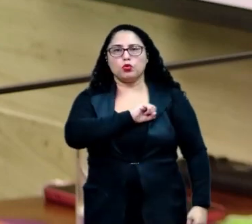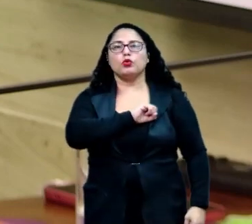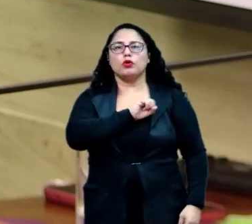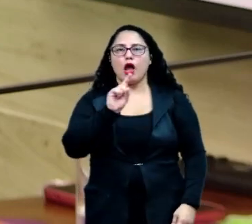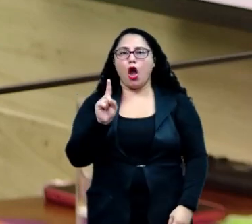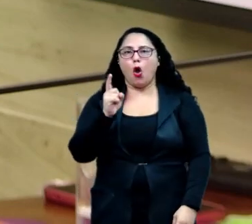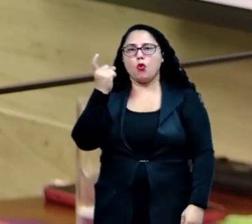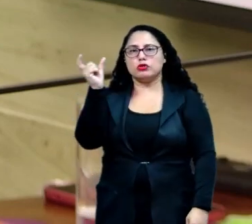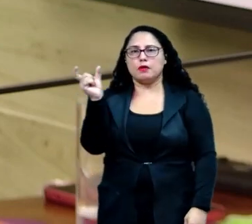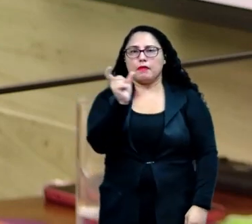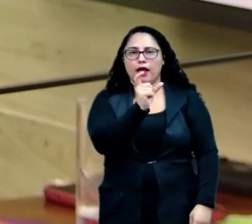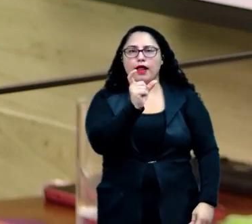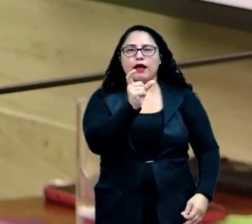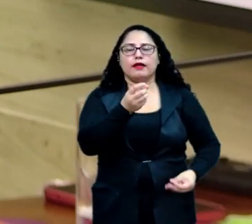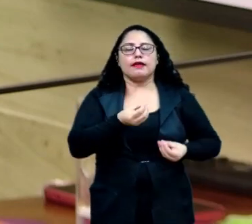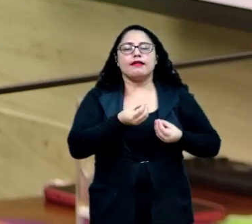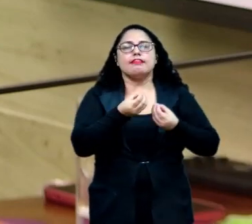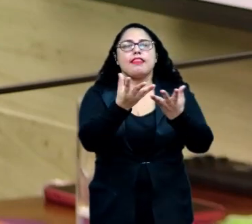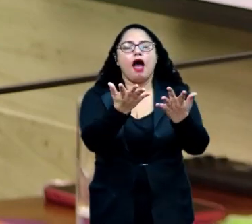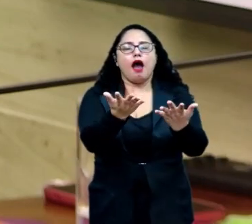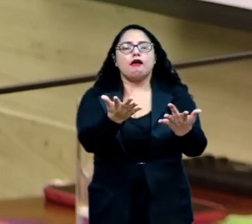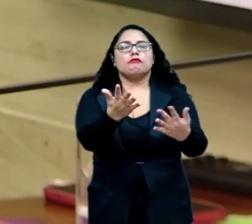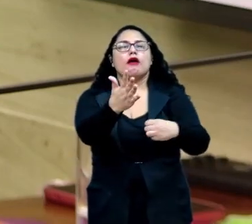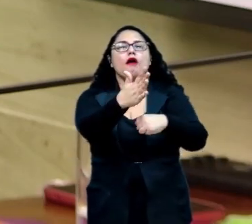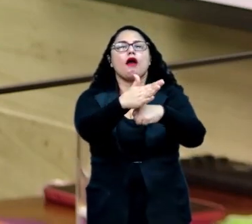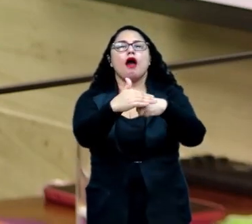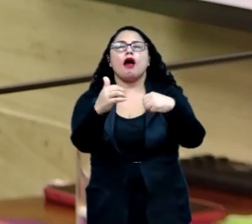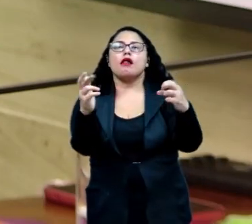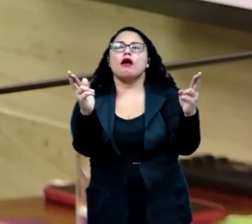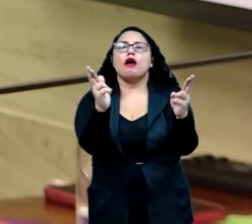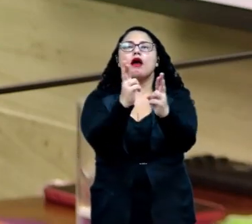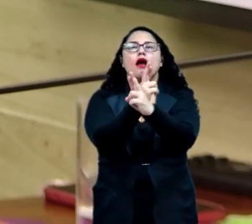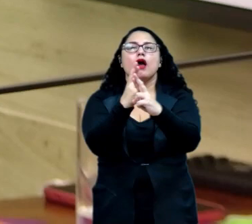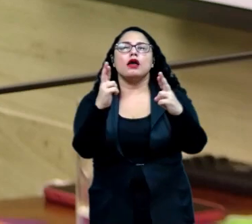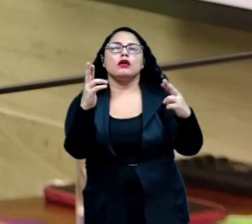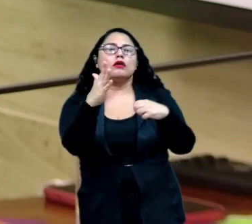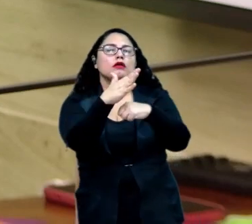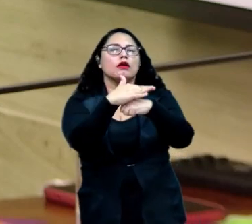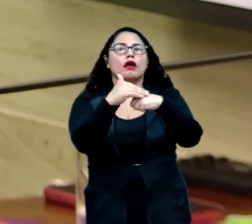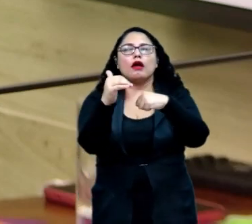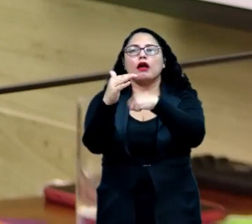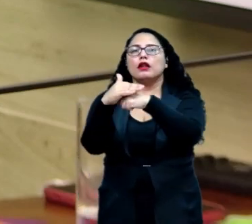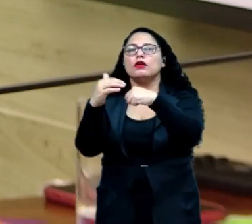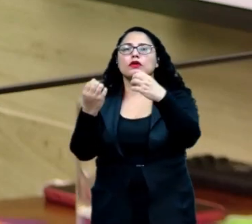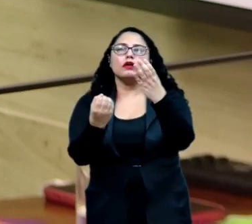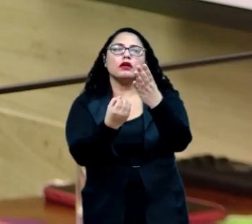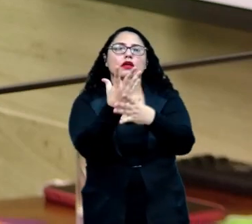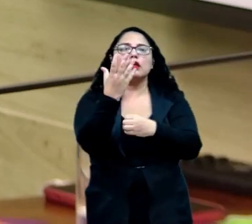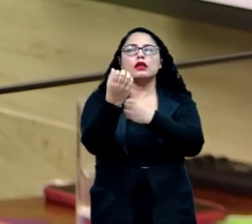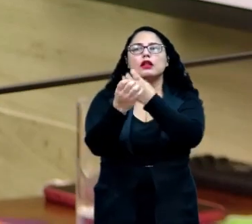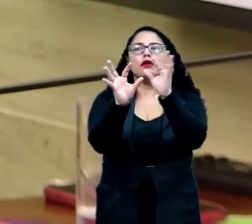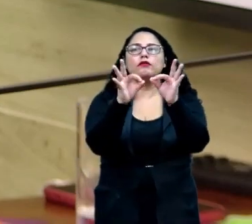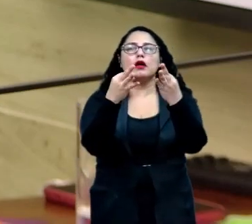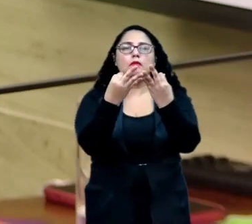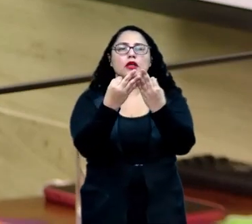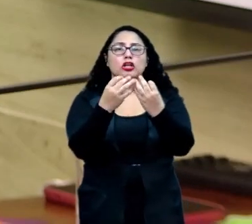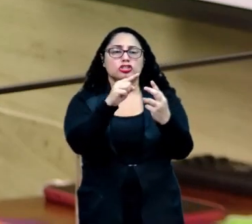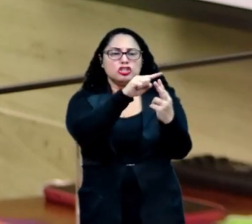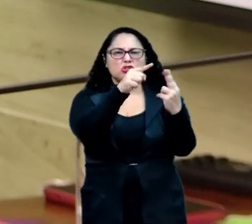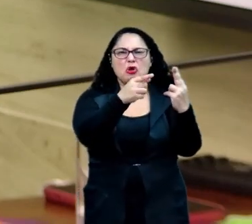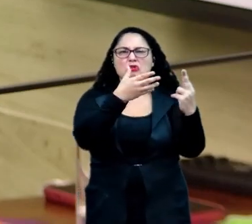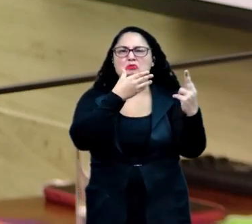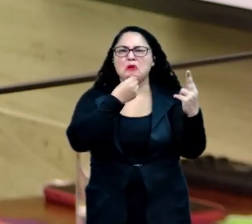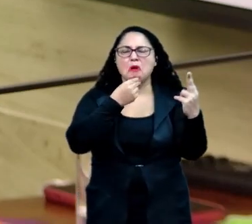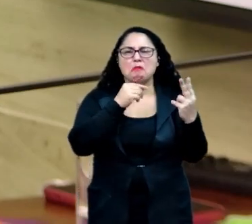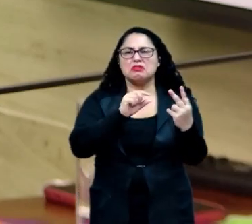última palavra quem dá é o afeto. São as relações afetivas que constituem as famílias. Se são dois